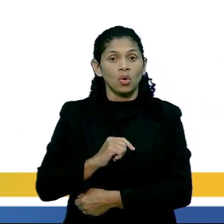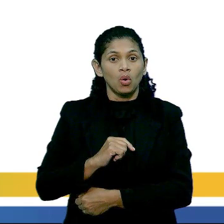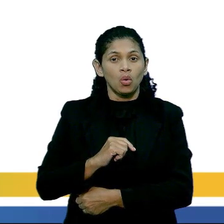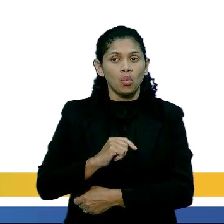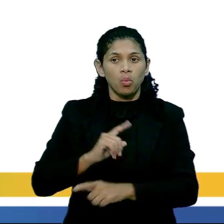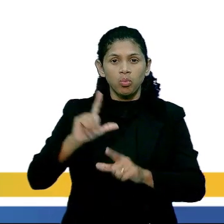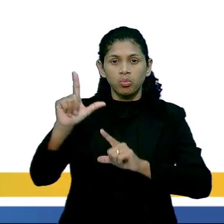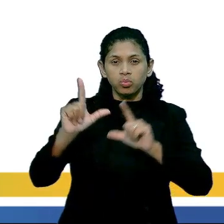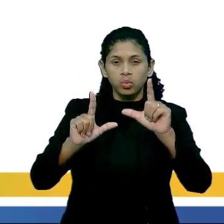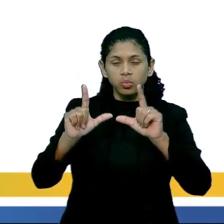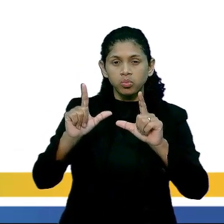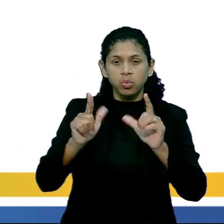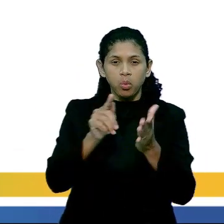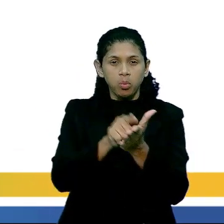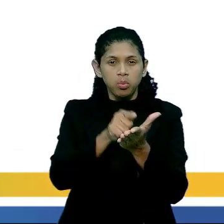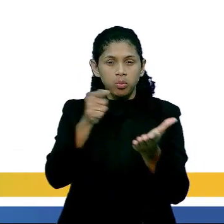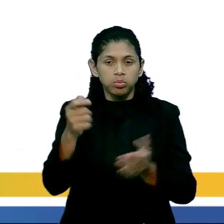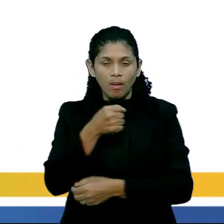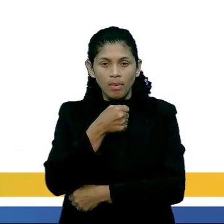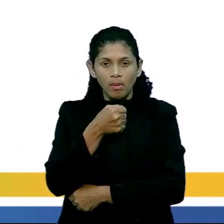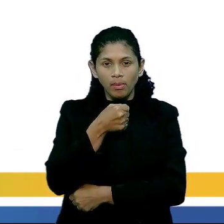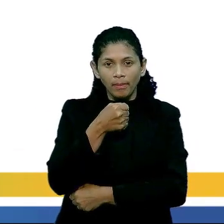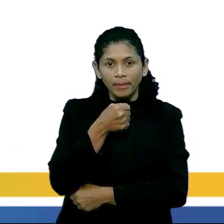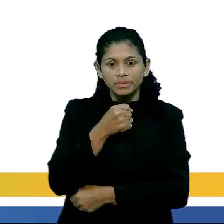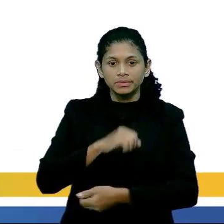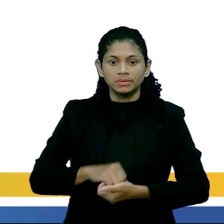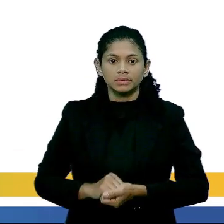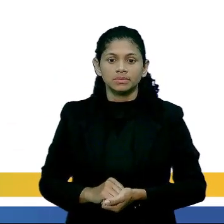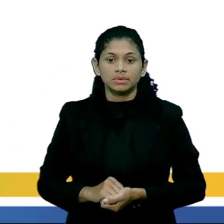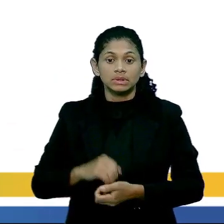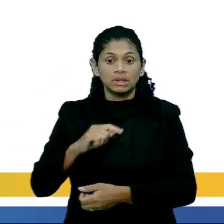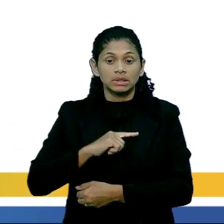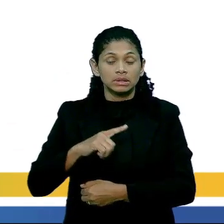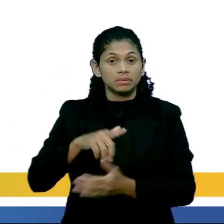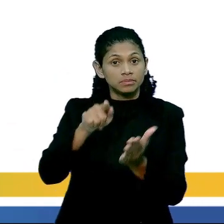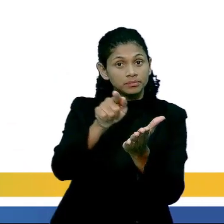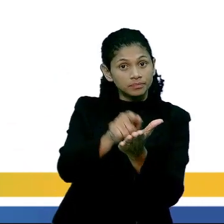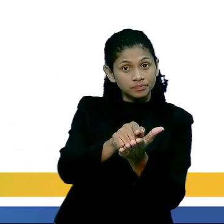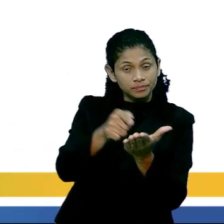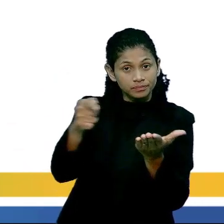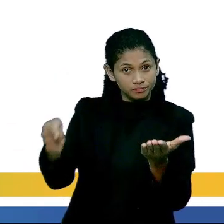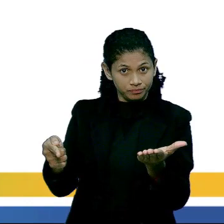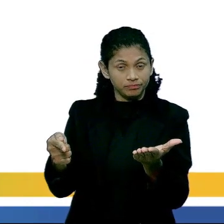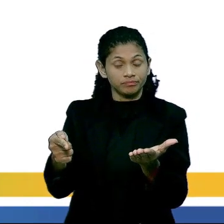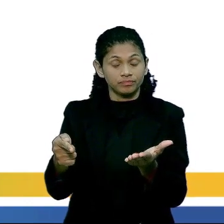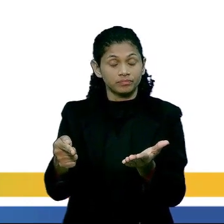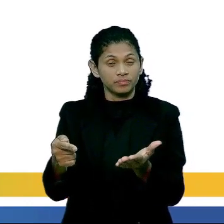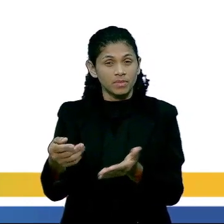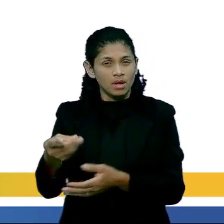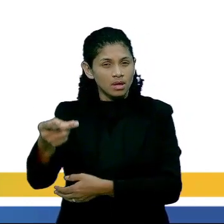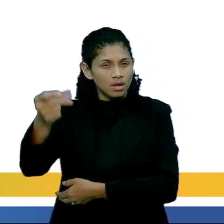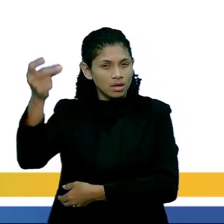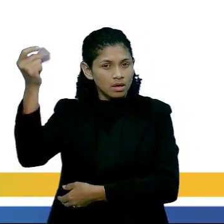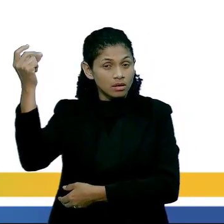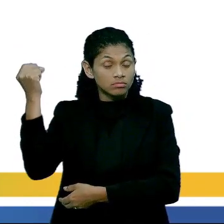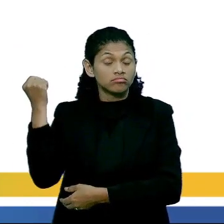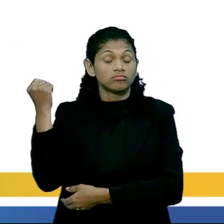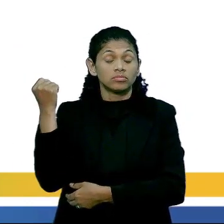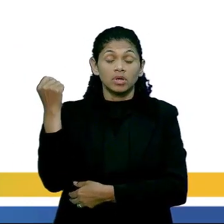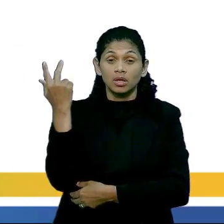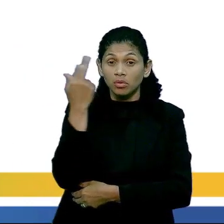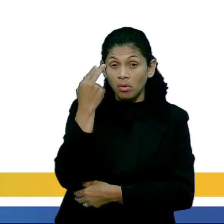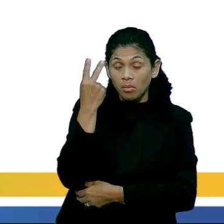sendo ele ao vivo gravado temos também os informes né antigamente era com a notícia